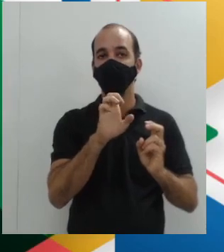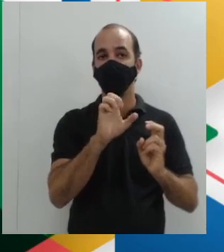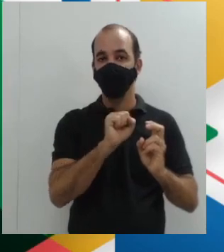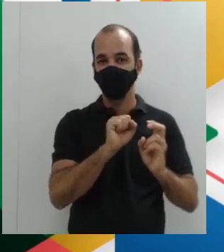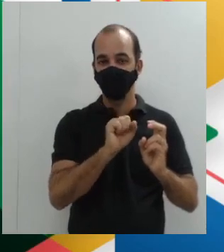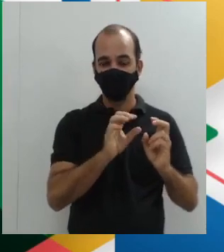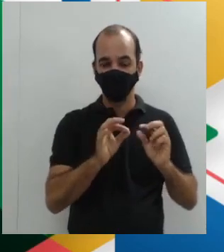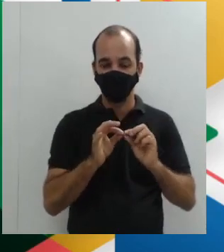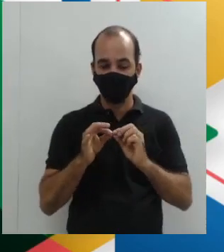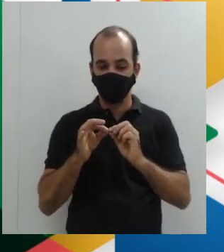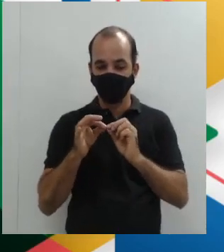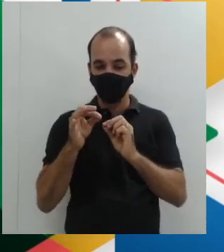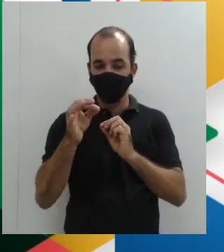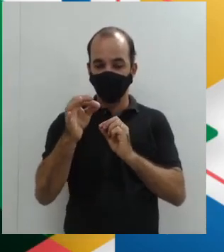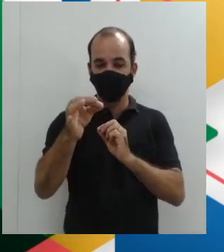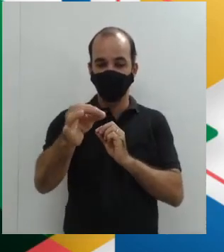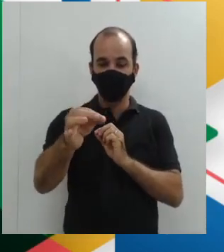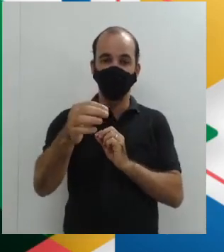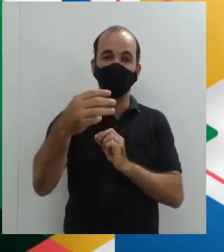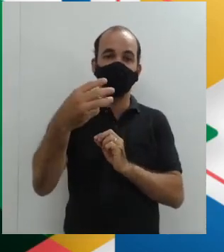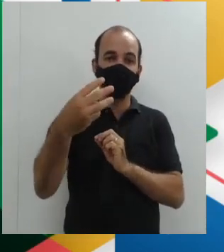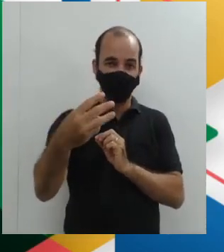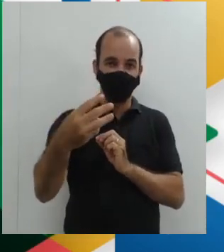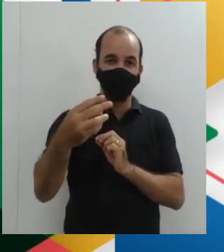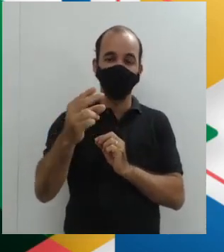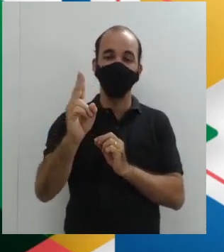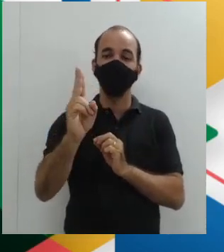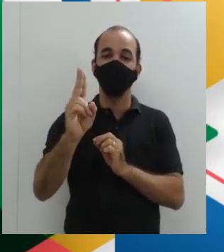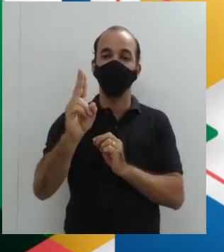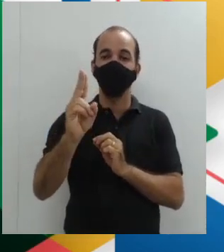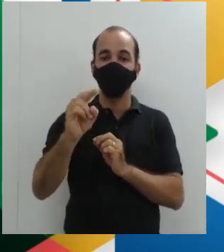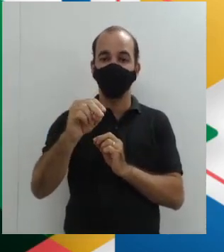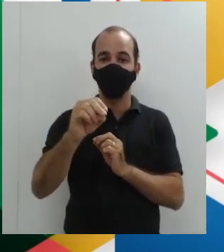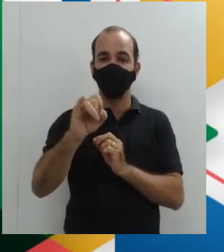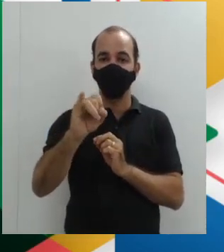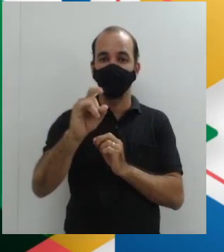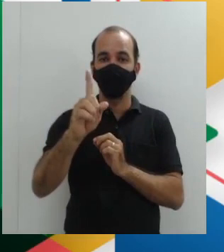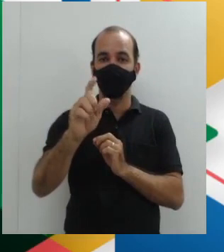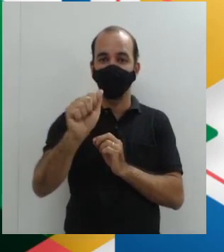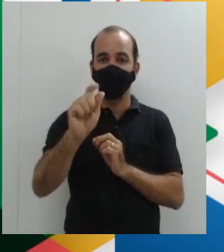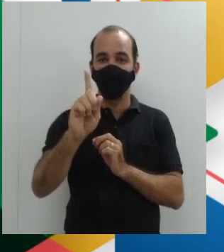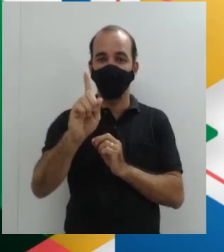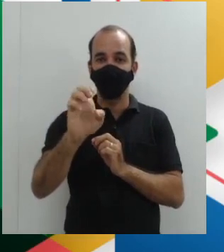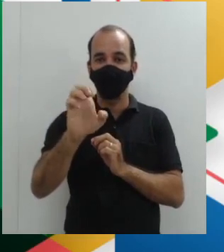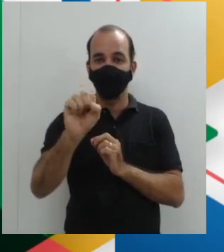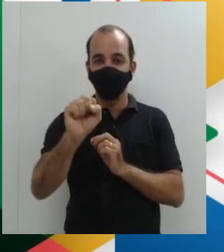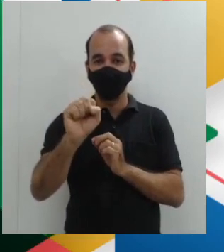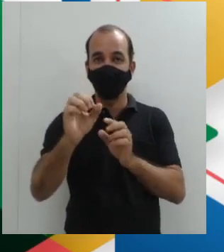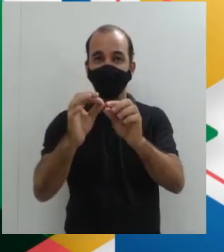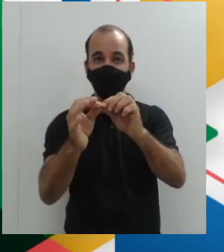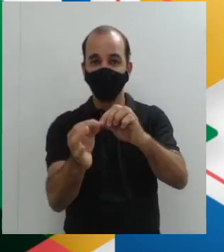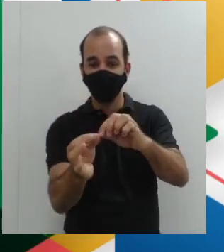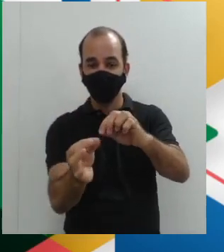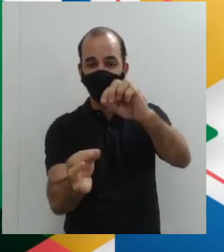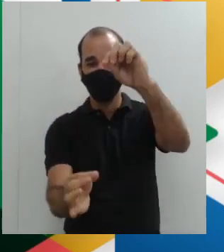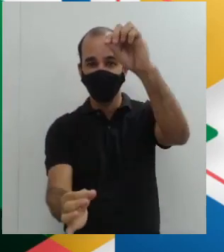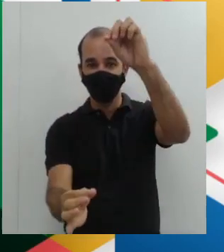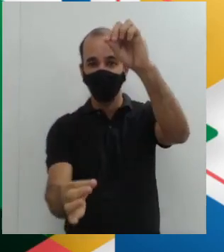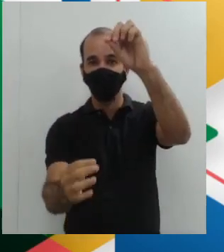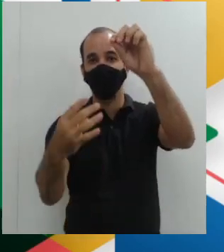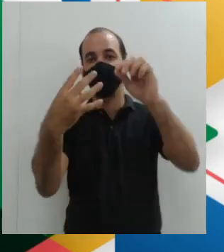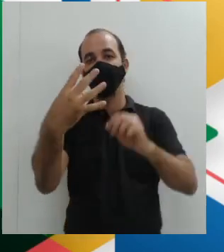são 3 cubos unitários. E a altura são 4 cubos unitários, beleza? Então eu tenho, na verdade,